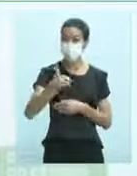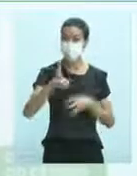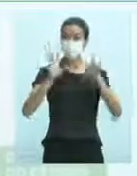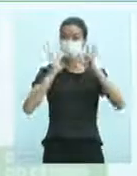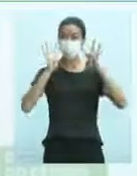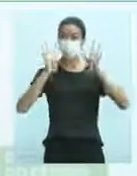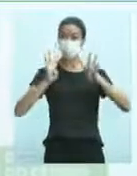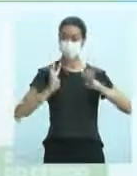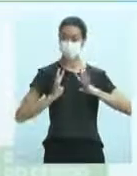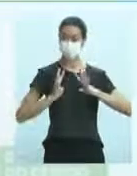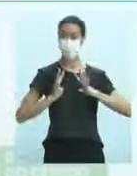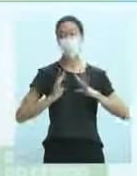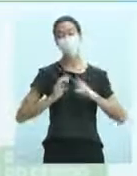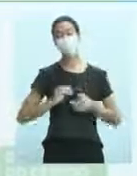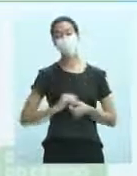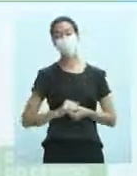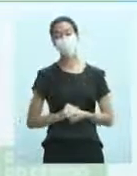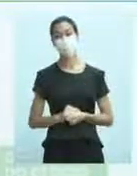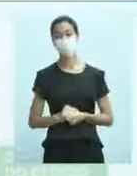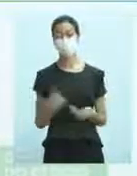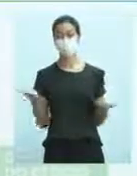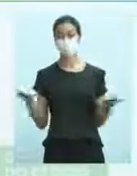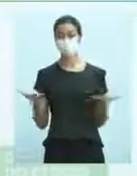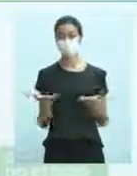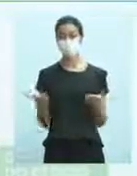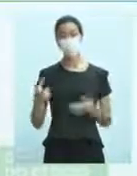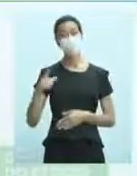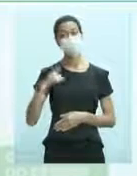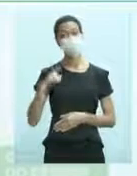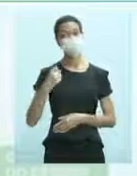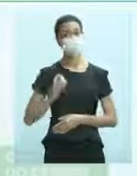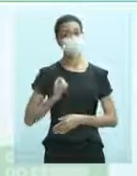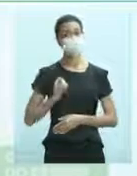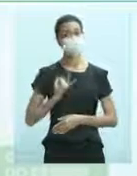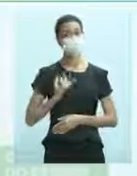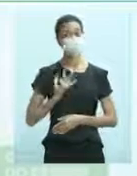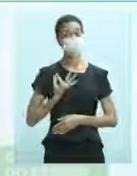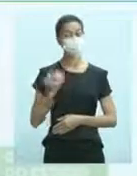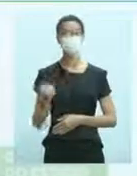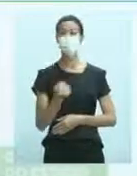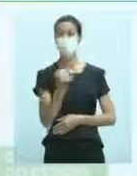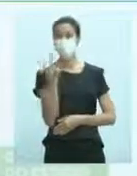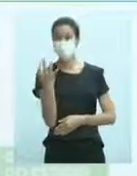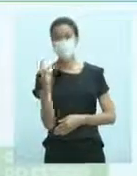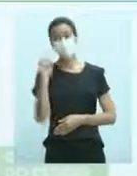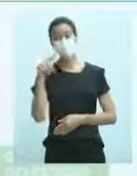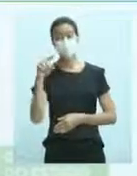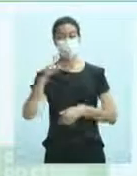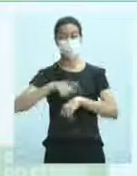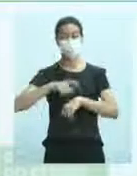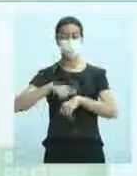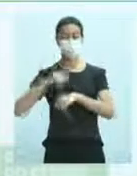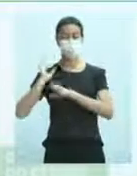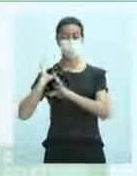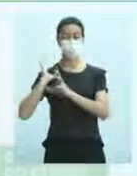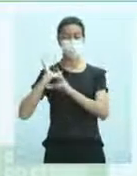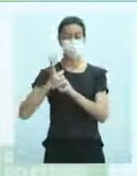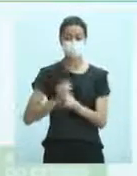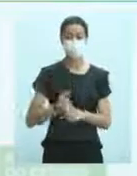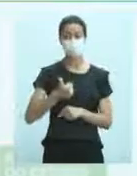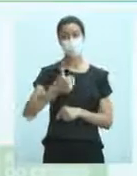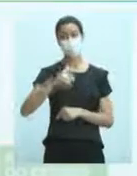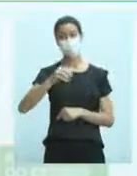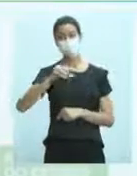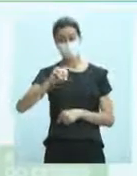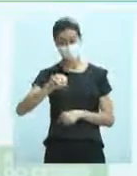diariamente hoje os dados que nós temos do boletim foram compiladas até as 10 horas da